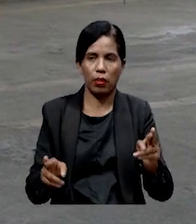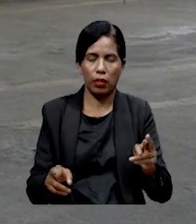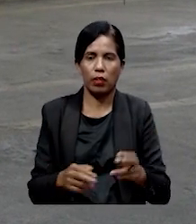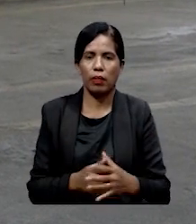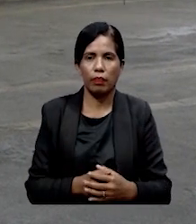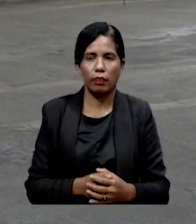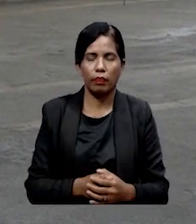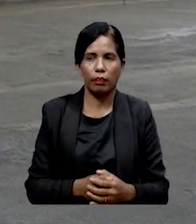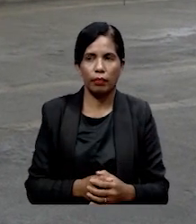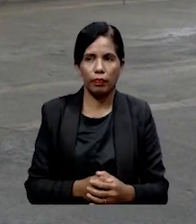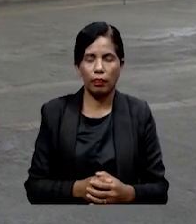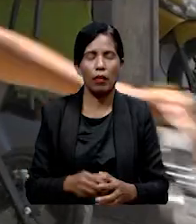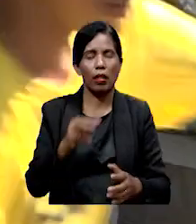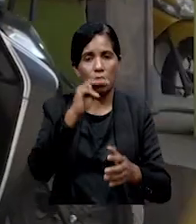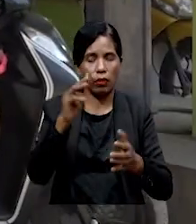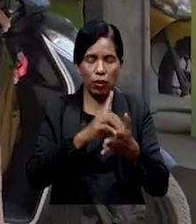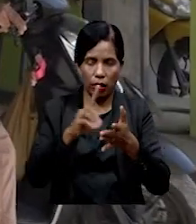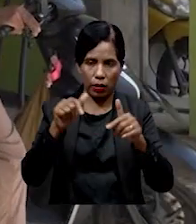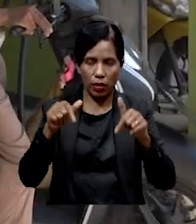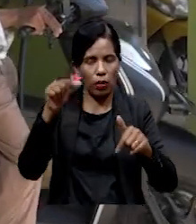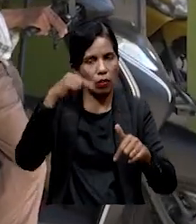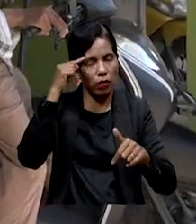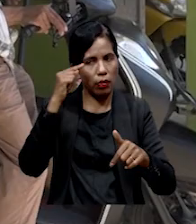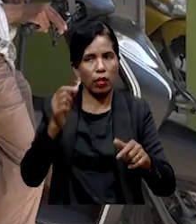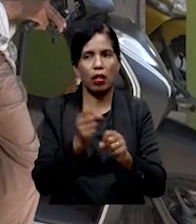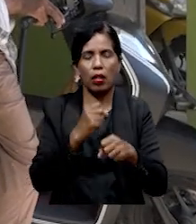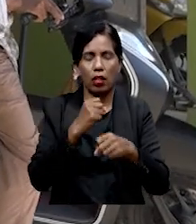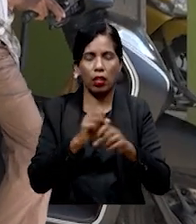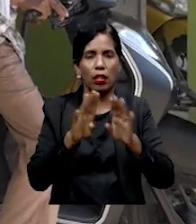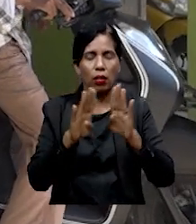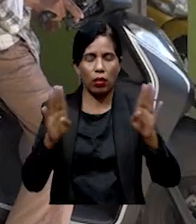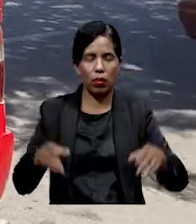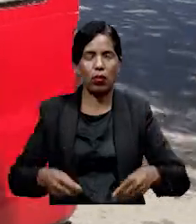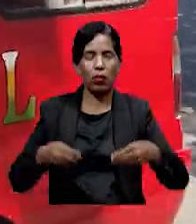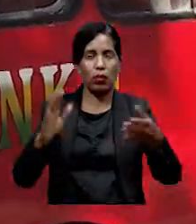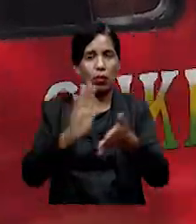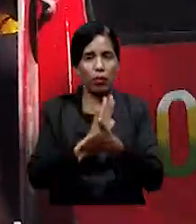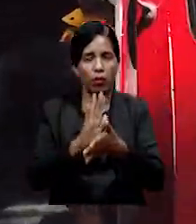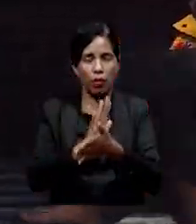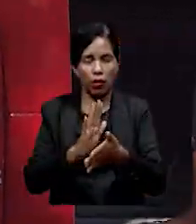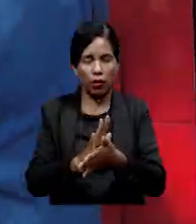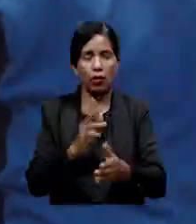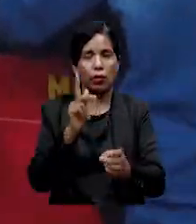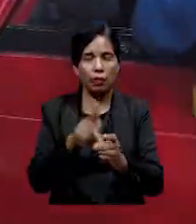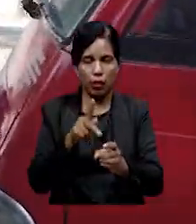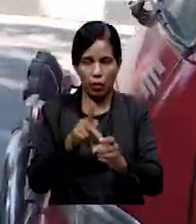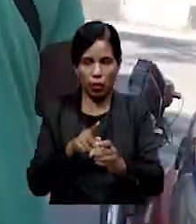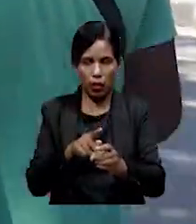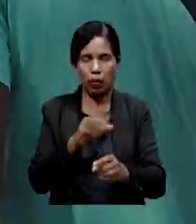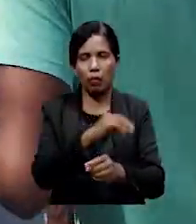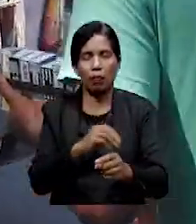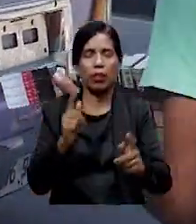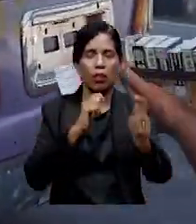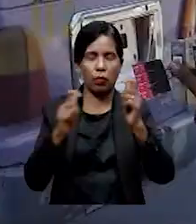doméstica. Enquanto ia segunda semana, né, governo Rahul lança ona subsídio voucher para beneficiar o transporte público